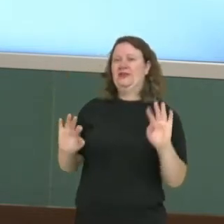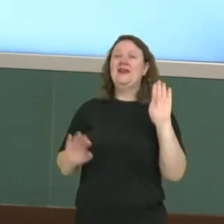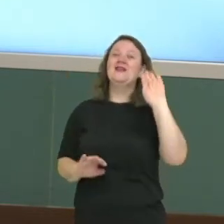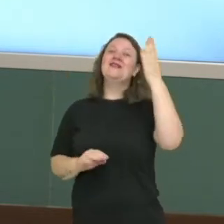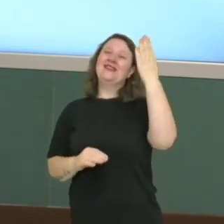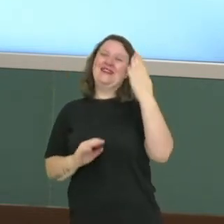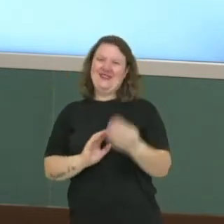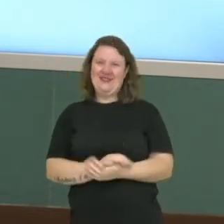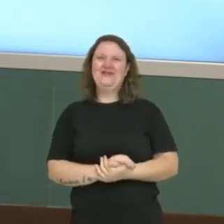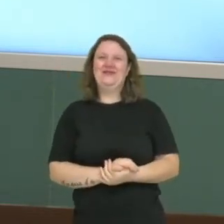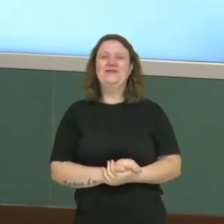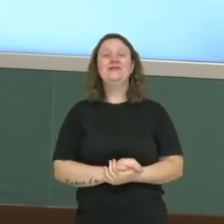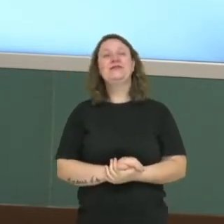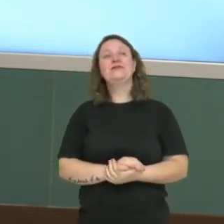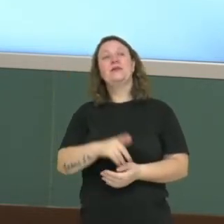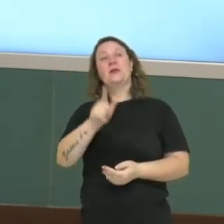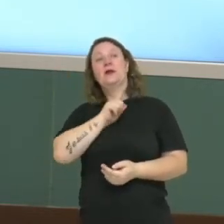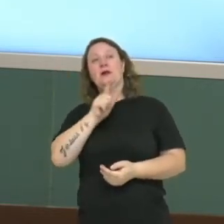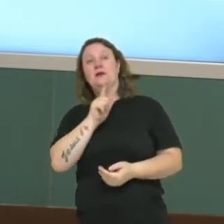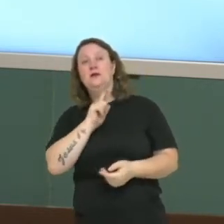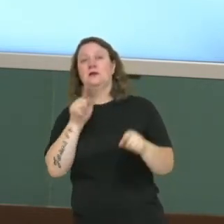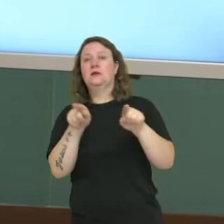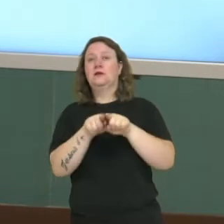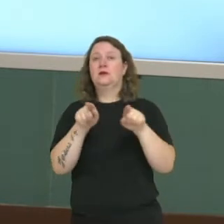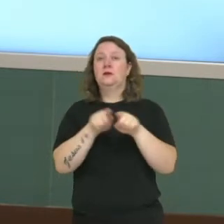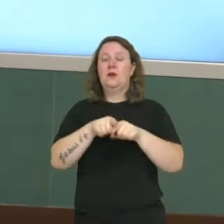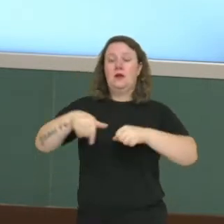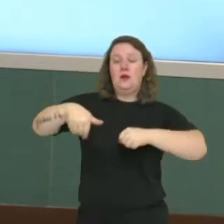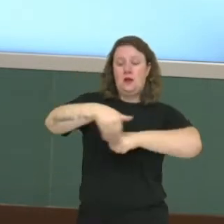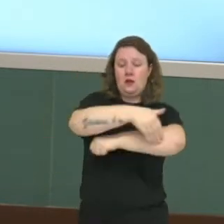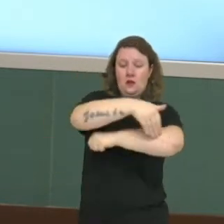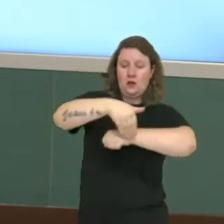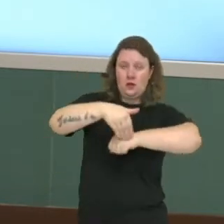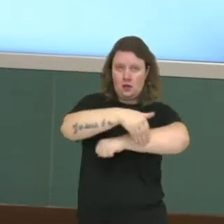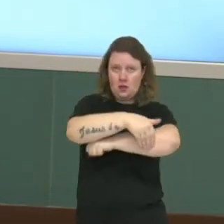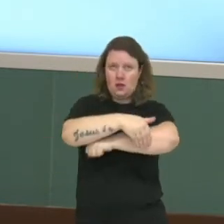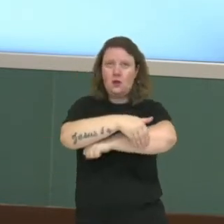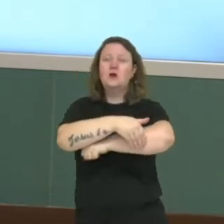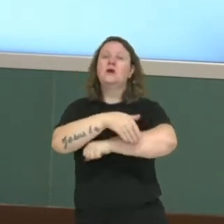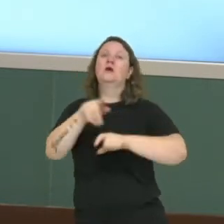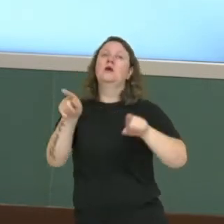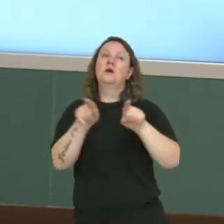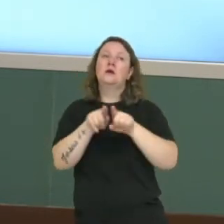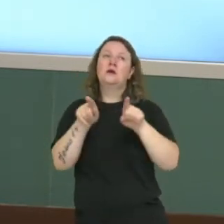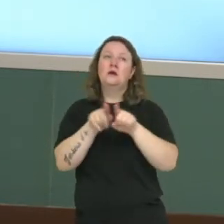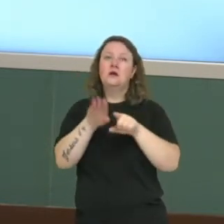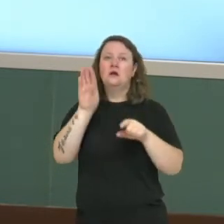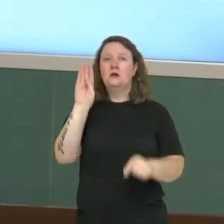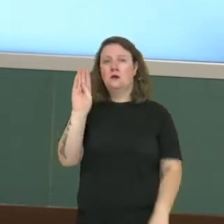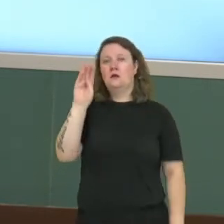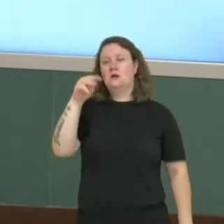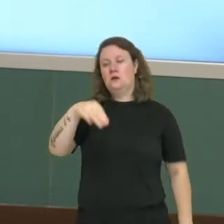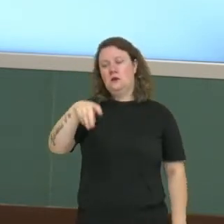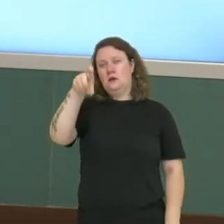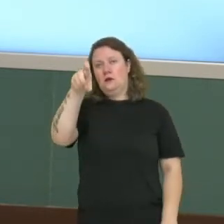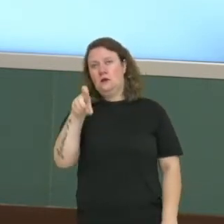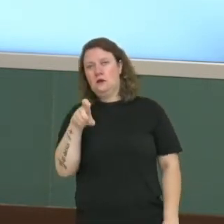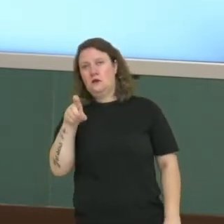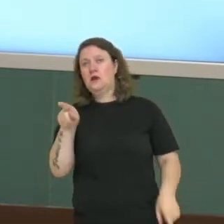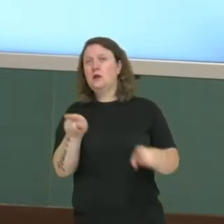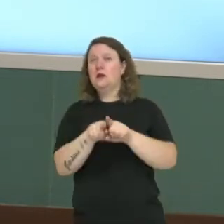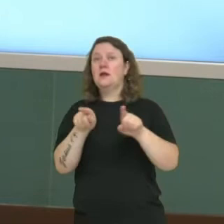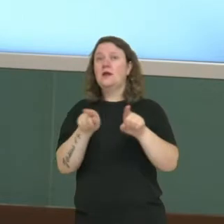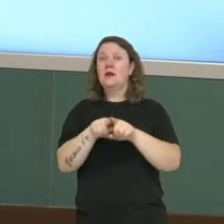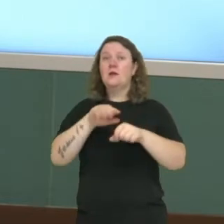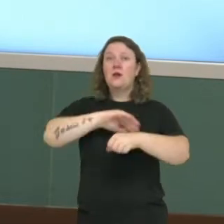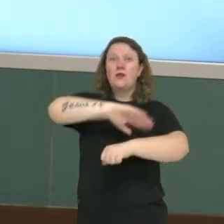tá? A gente ainda tem as provas de estrada, as provas do BMX e as provas em montanhas,